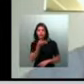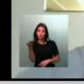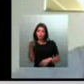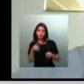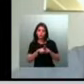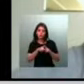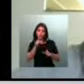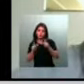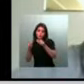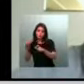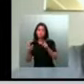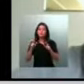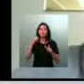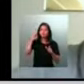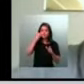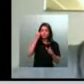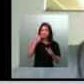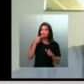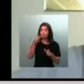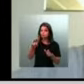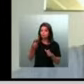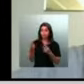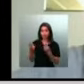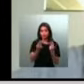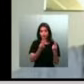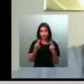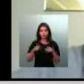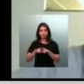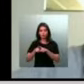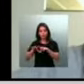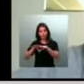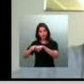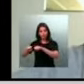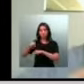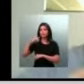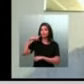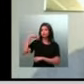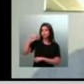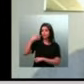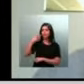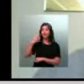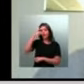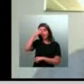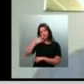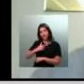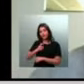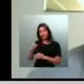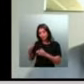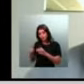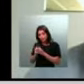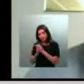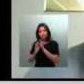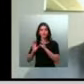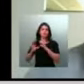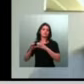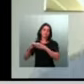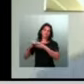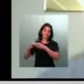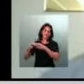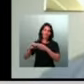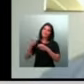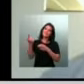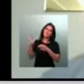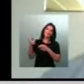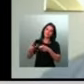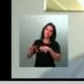outros e outras integrantes do Senado que tenham formação jurídica, eu me incluo, mesmo não